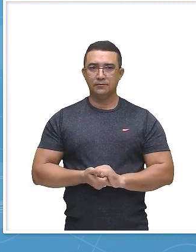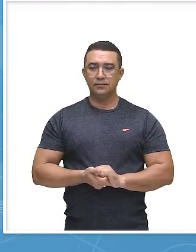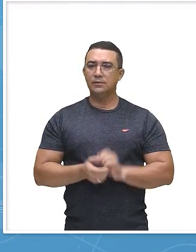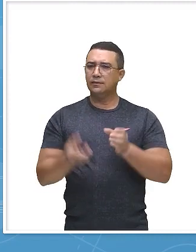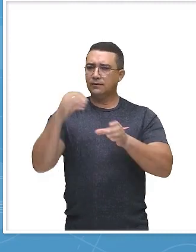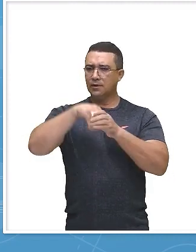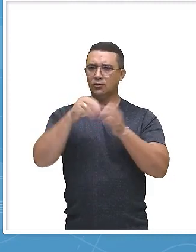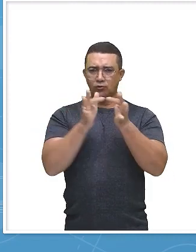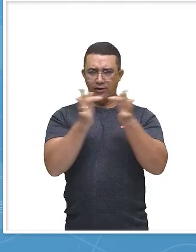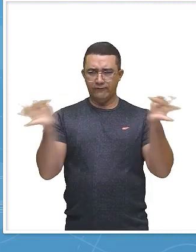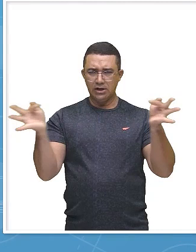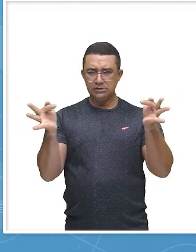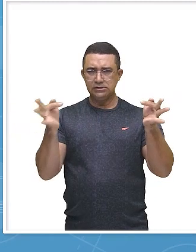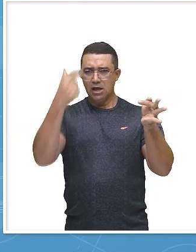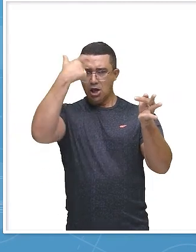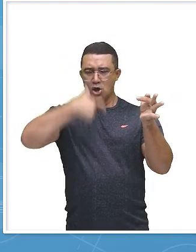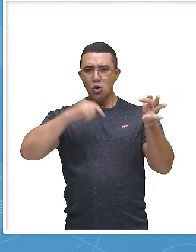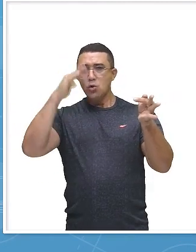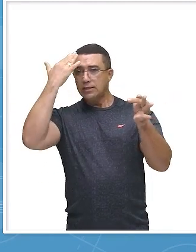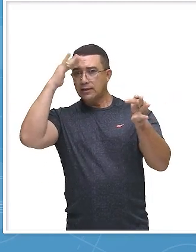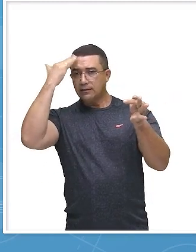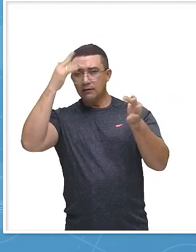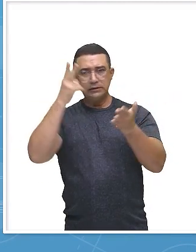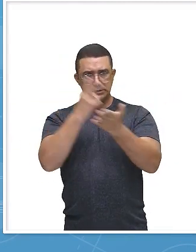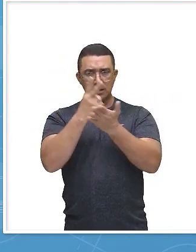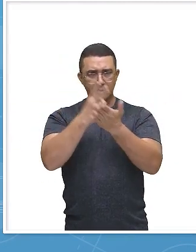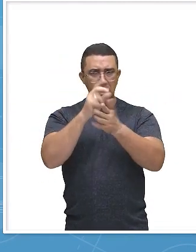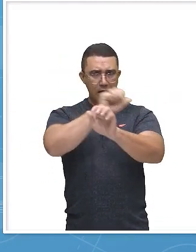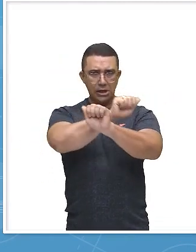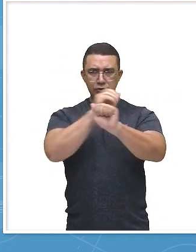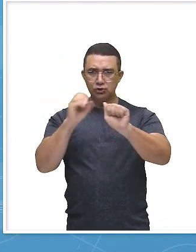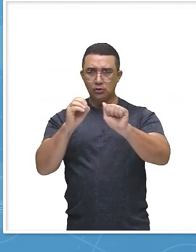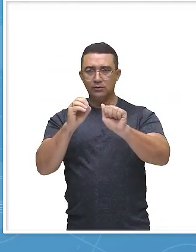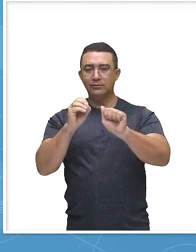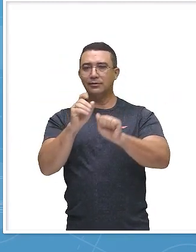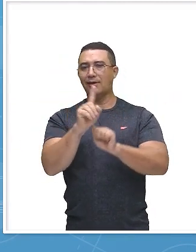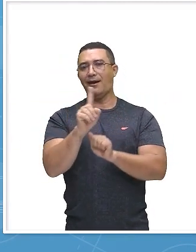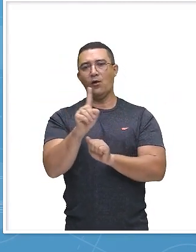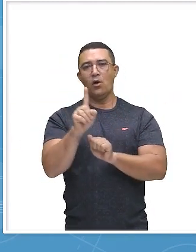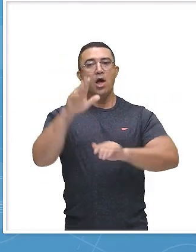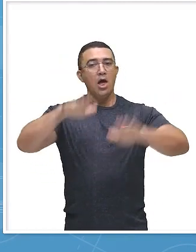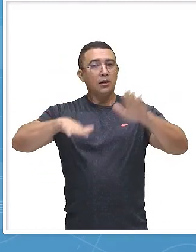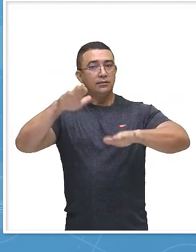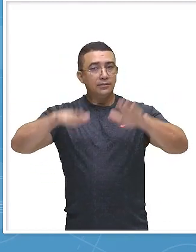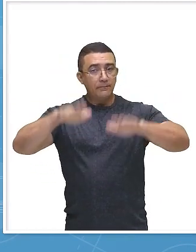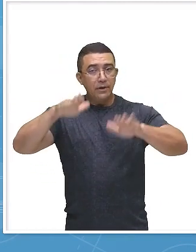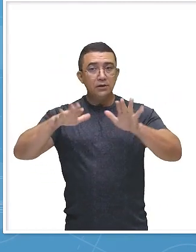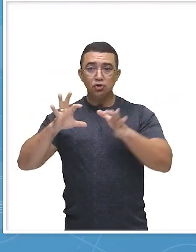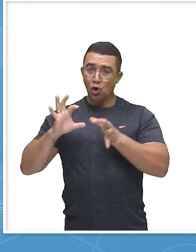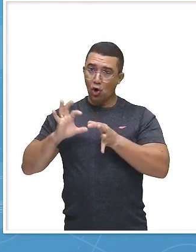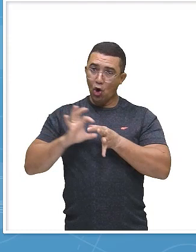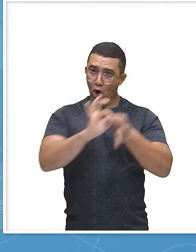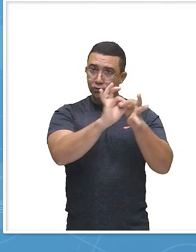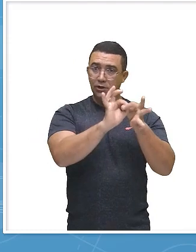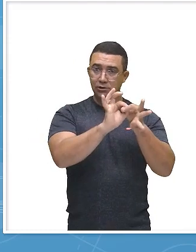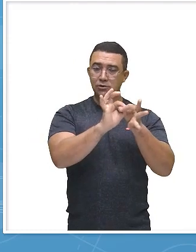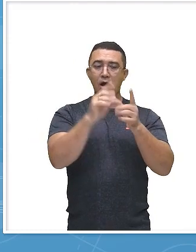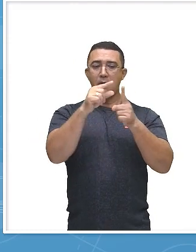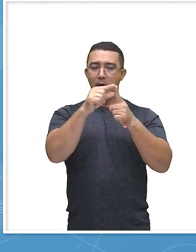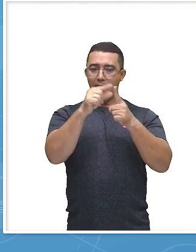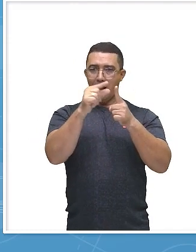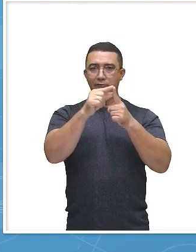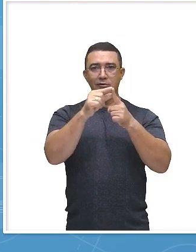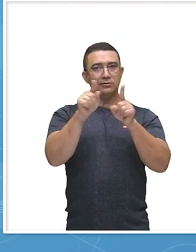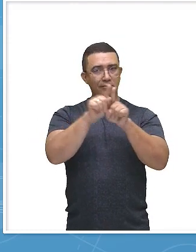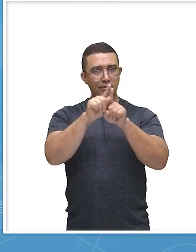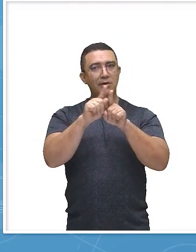Eu vou entender como artigo? Não necessariamente, dependendo do contexto, estas palavrinhas funcionarão como outras classes